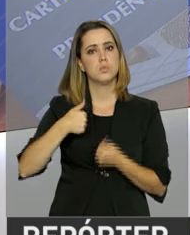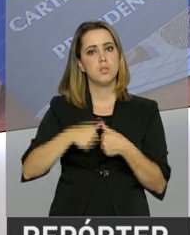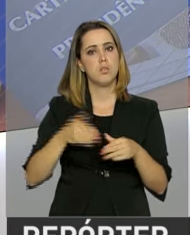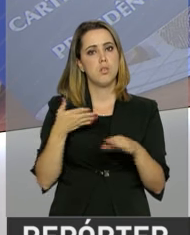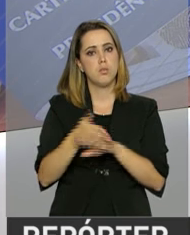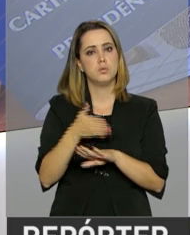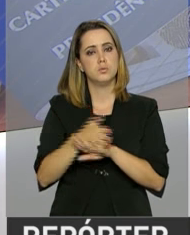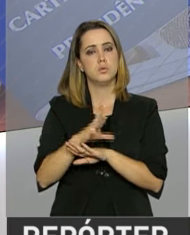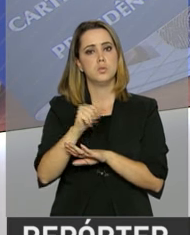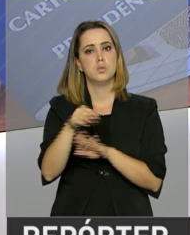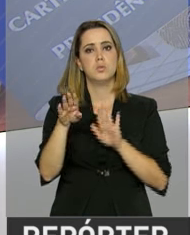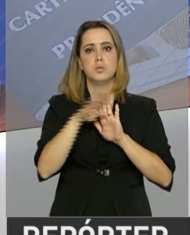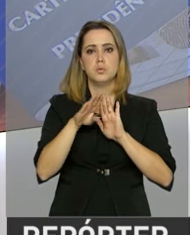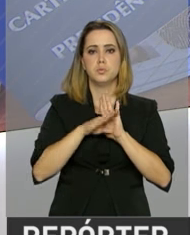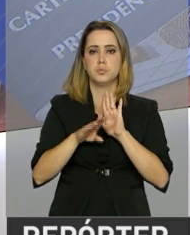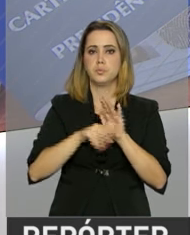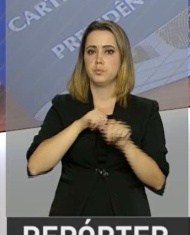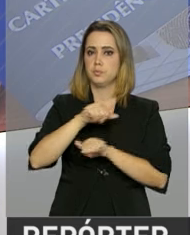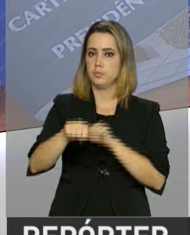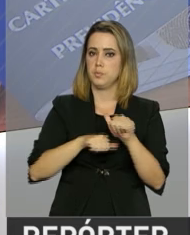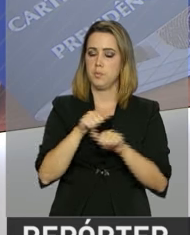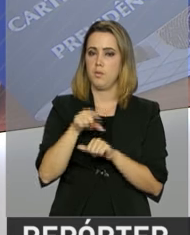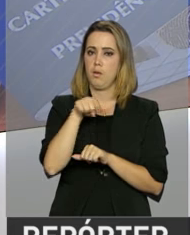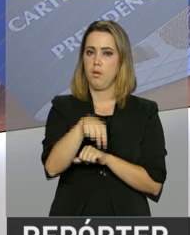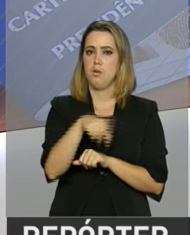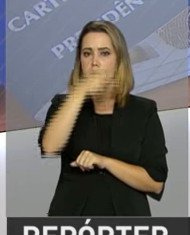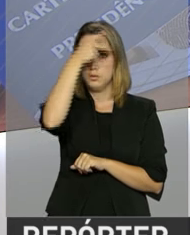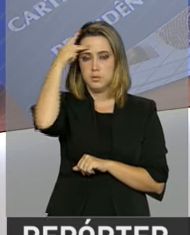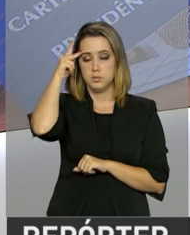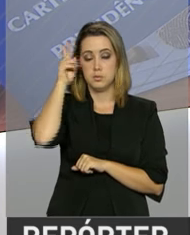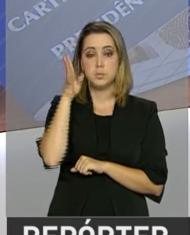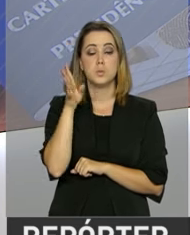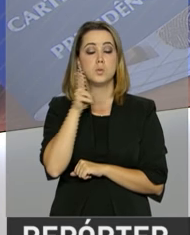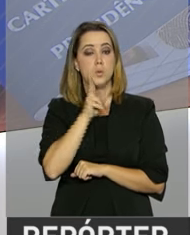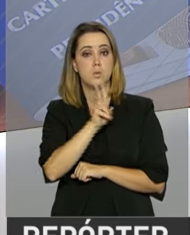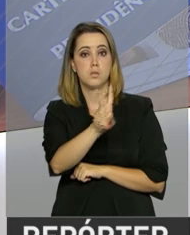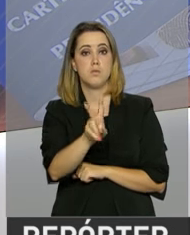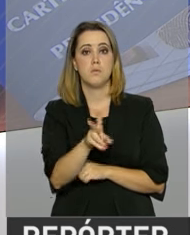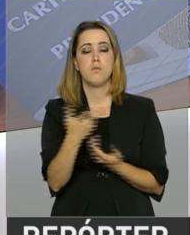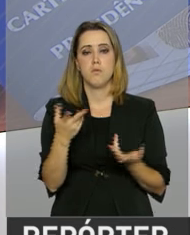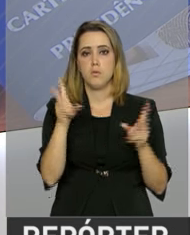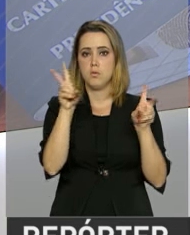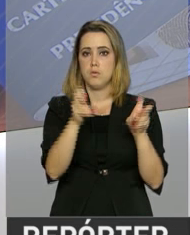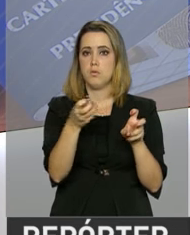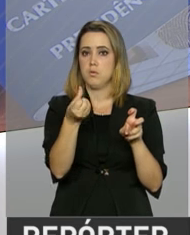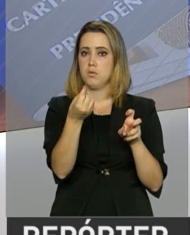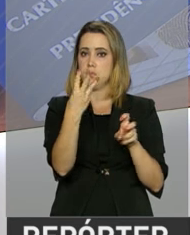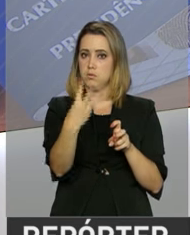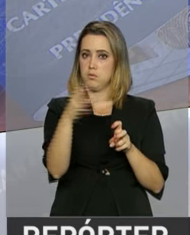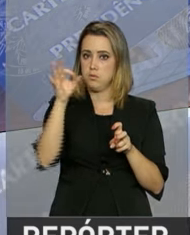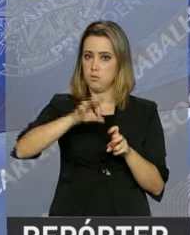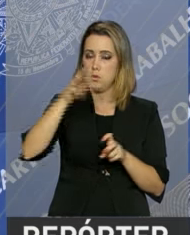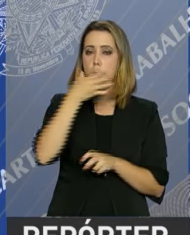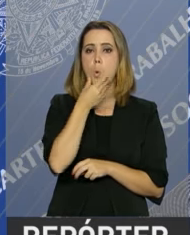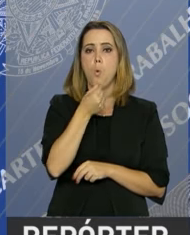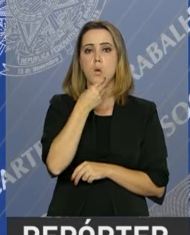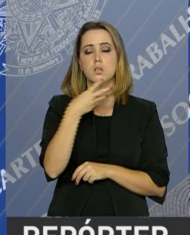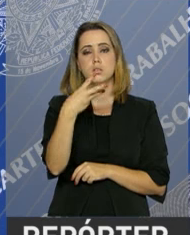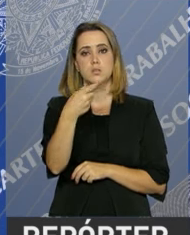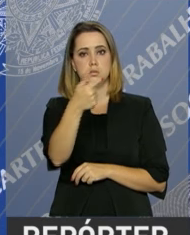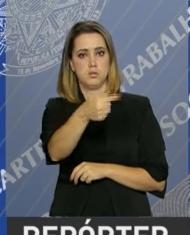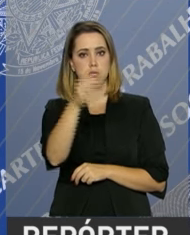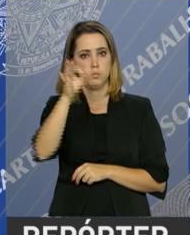por dentro de todo o processo e das alterações. Entre as pessoas que acompanham o assunto, 63% são homens